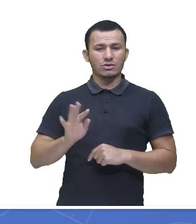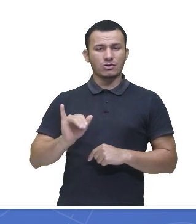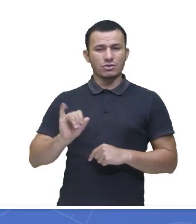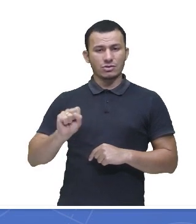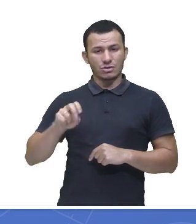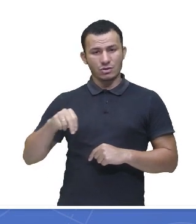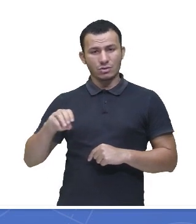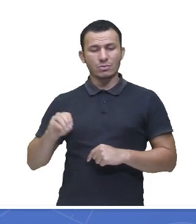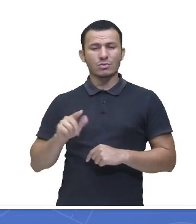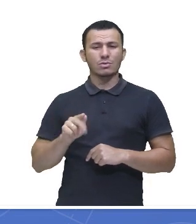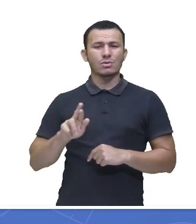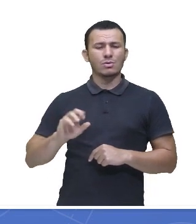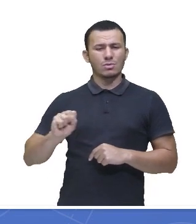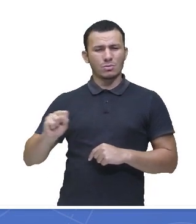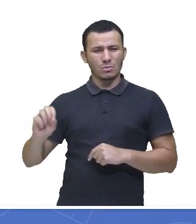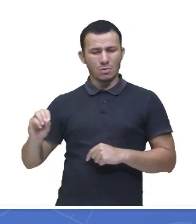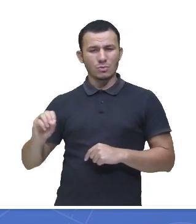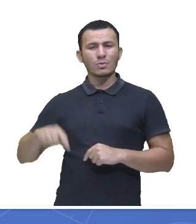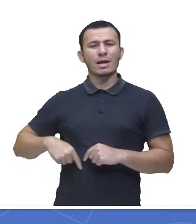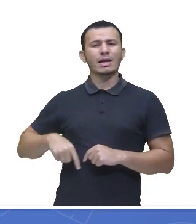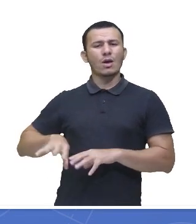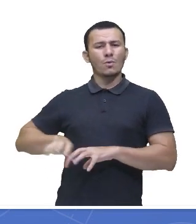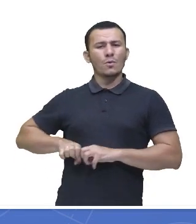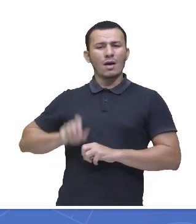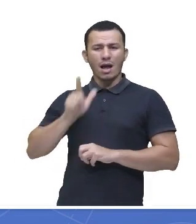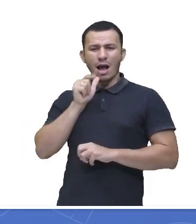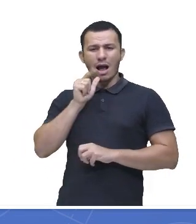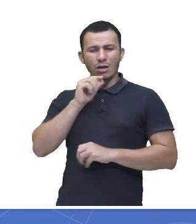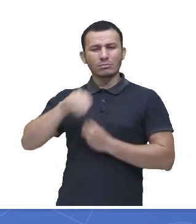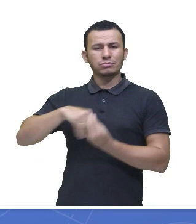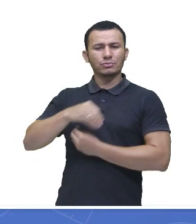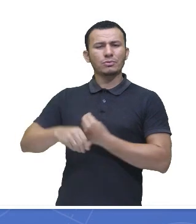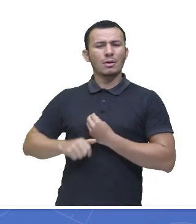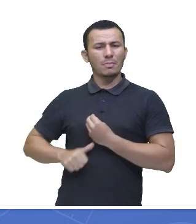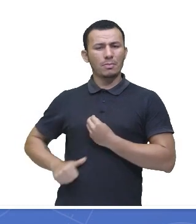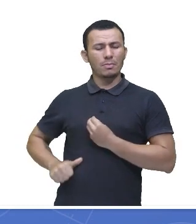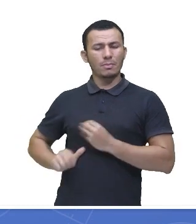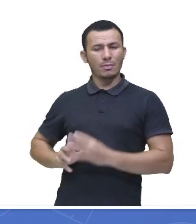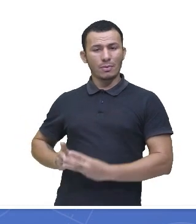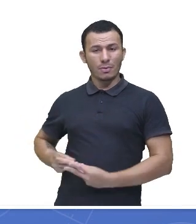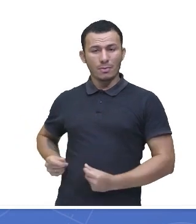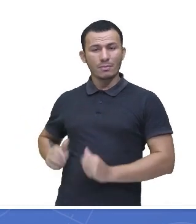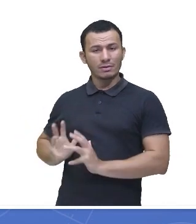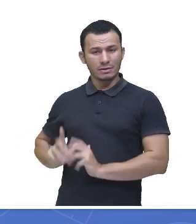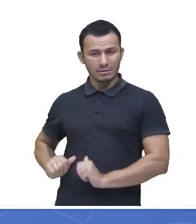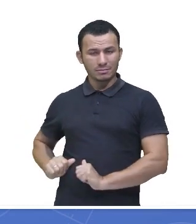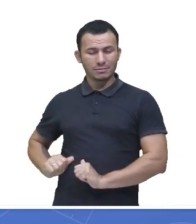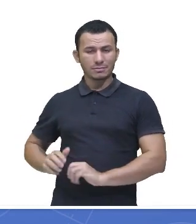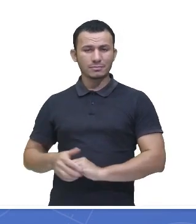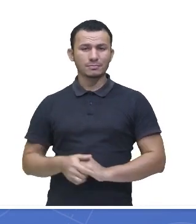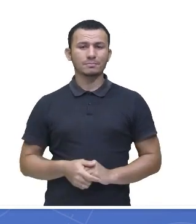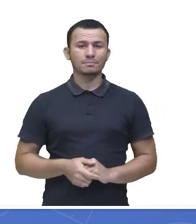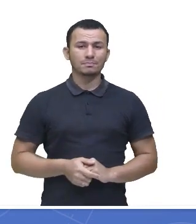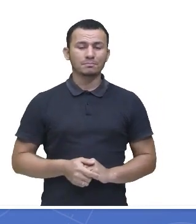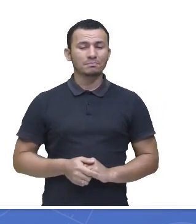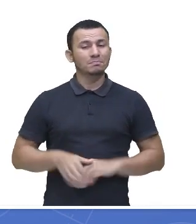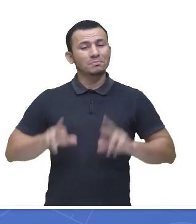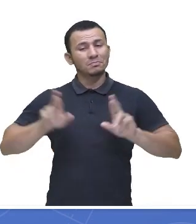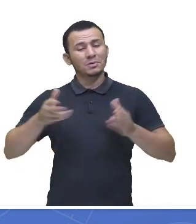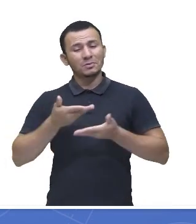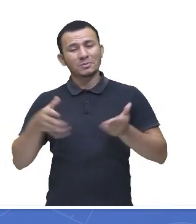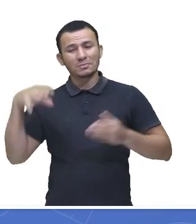e formação de fezes. Pronto, acabou o nosso sistema digestório. Beleza? Espero que você tenha